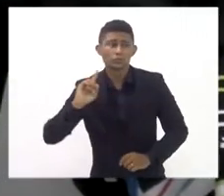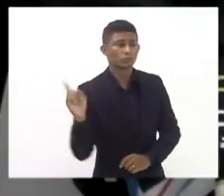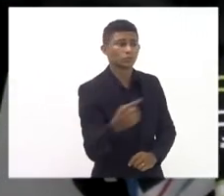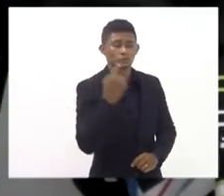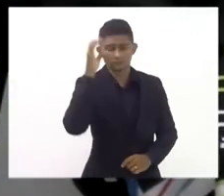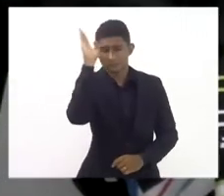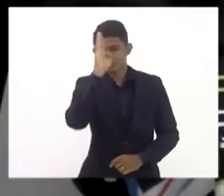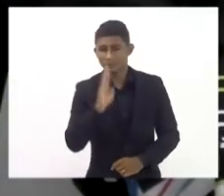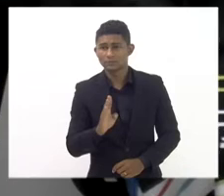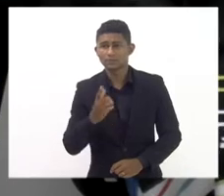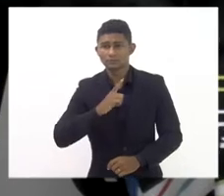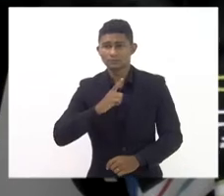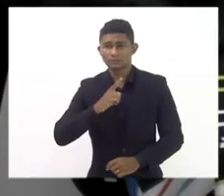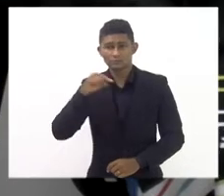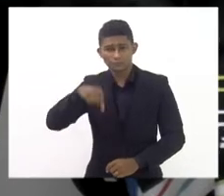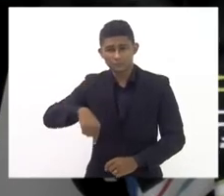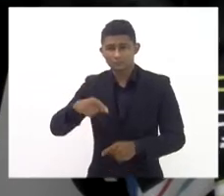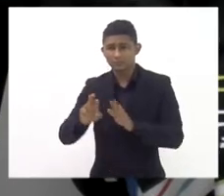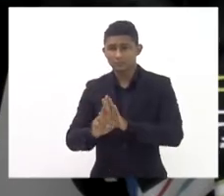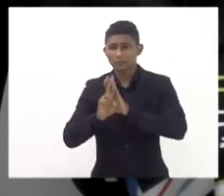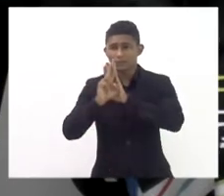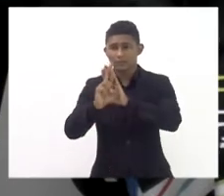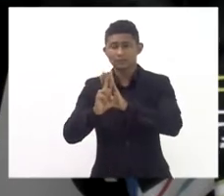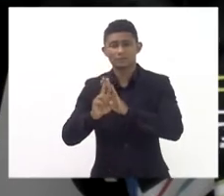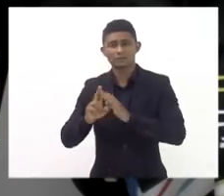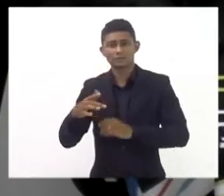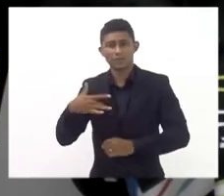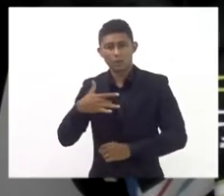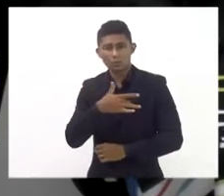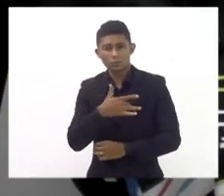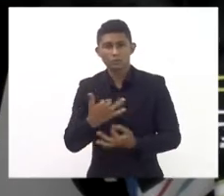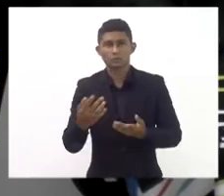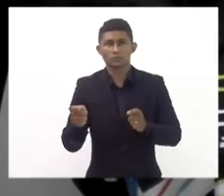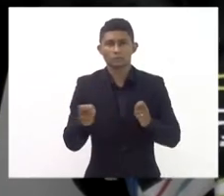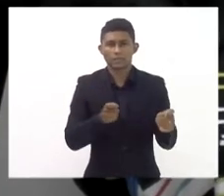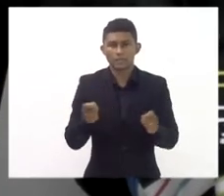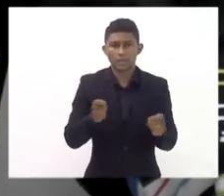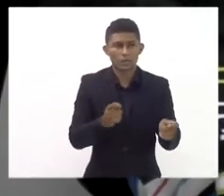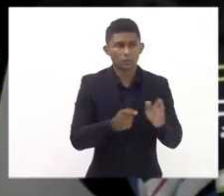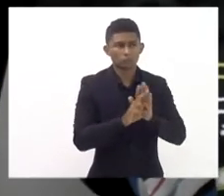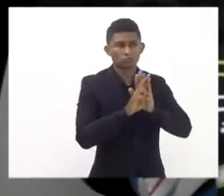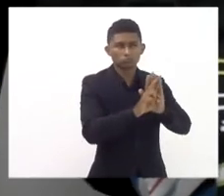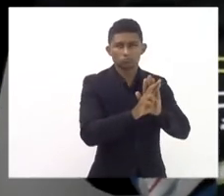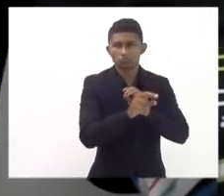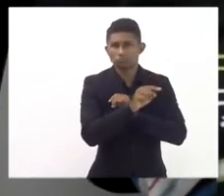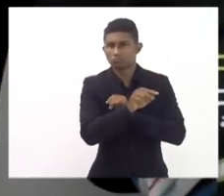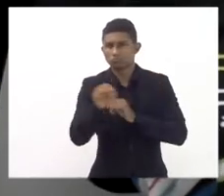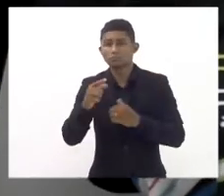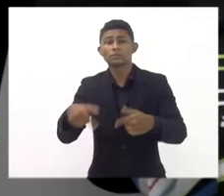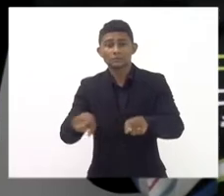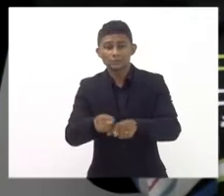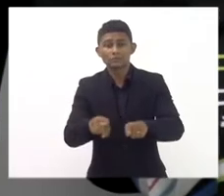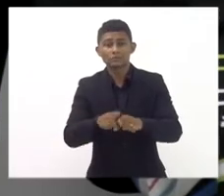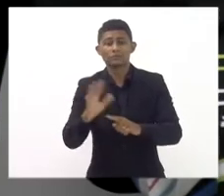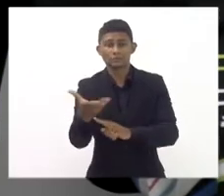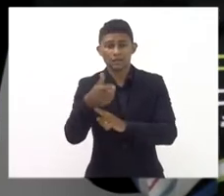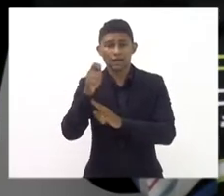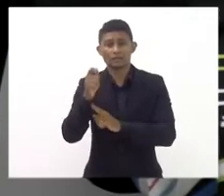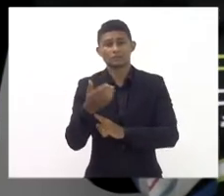a representação saúde, a gente tem administração, a gente tem, enfim, mas a gente tem a arte aqui também.